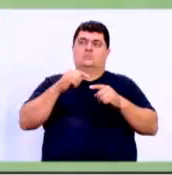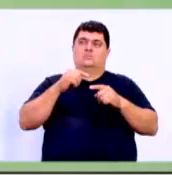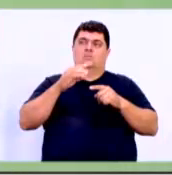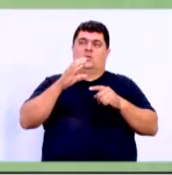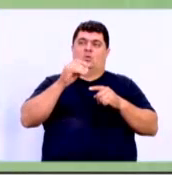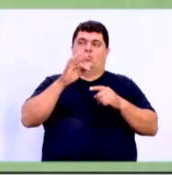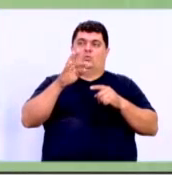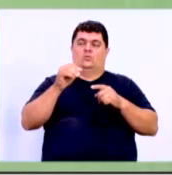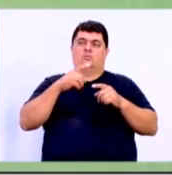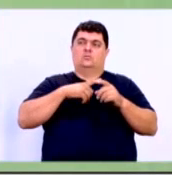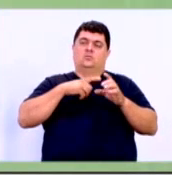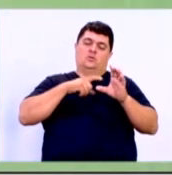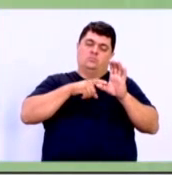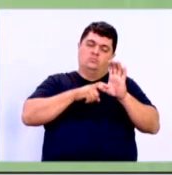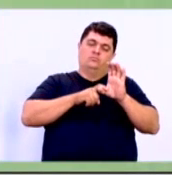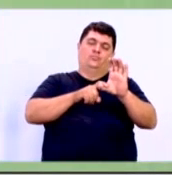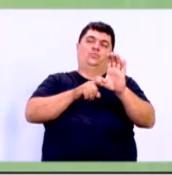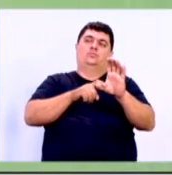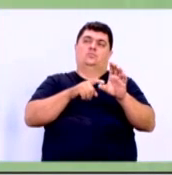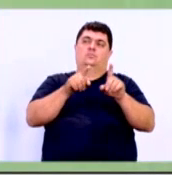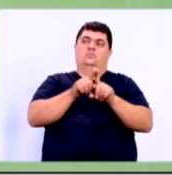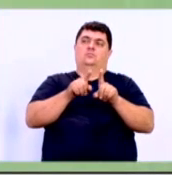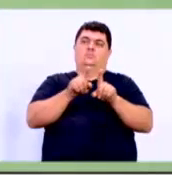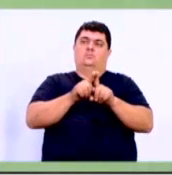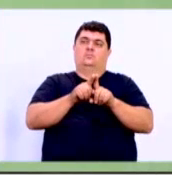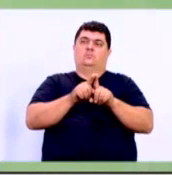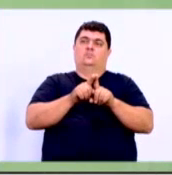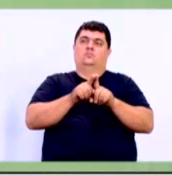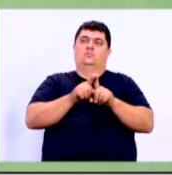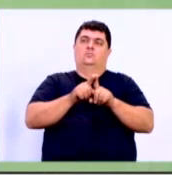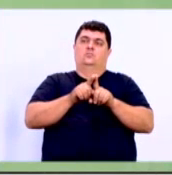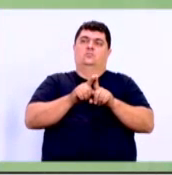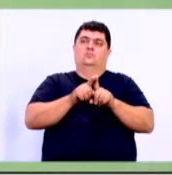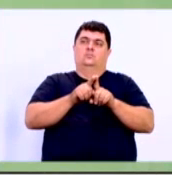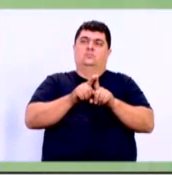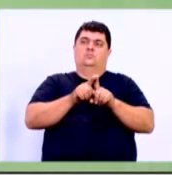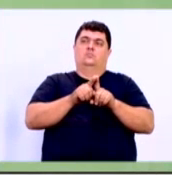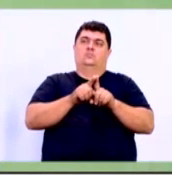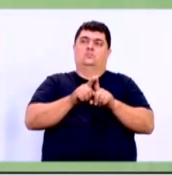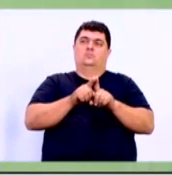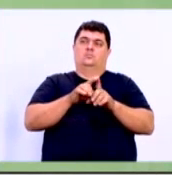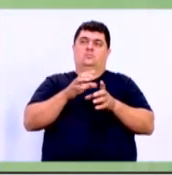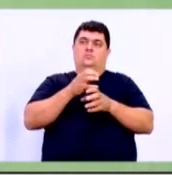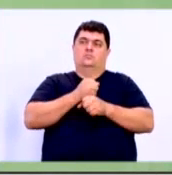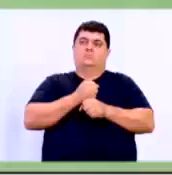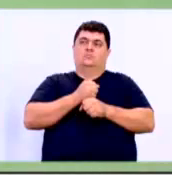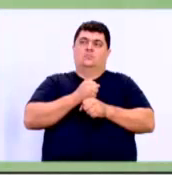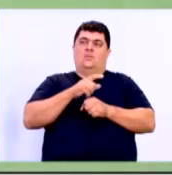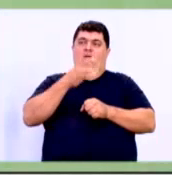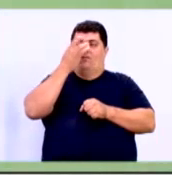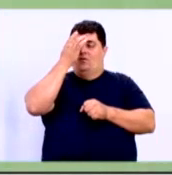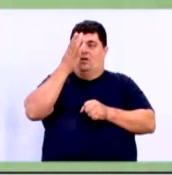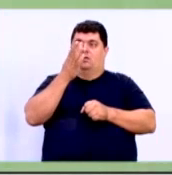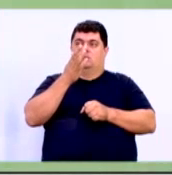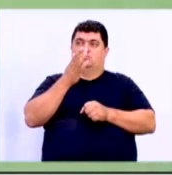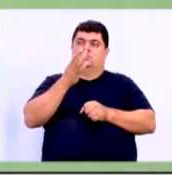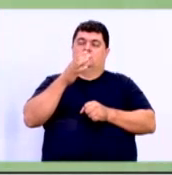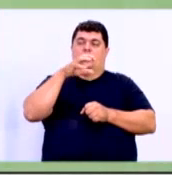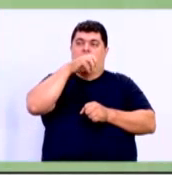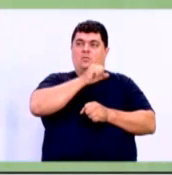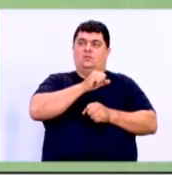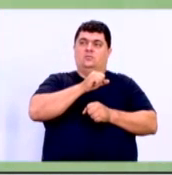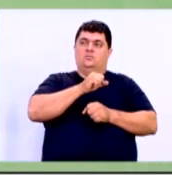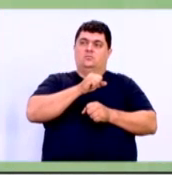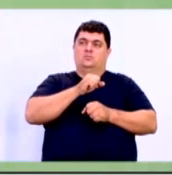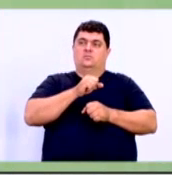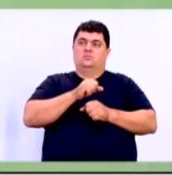custos, automaticamente as despesas. Então, no custeio por absorção é muito mais fácil.